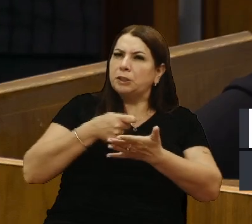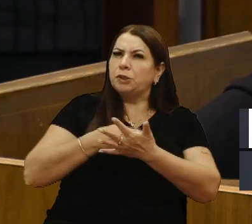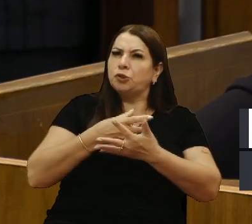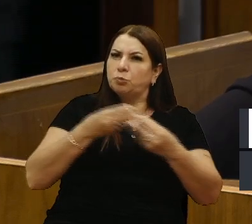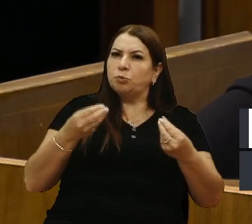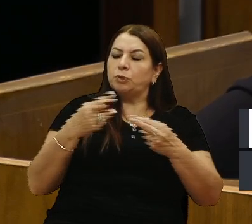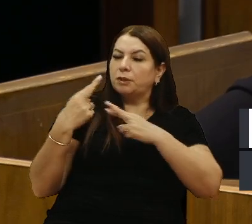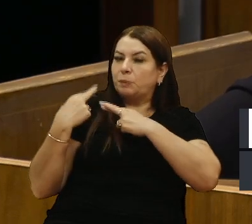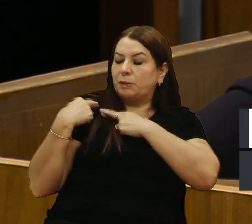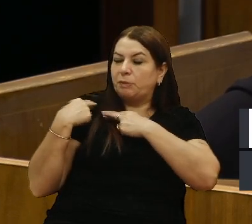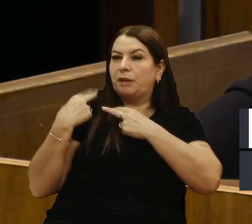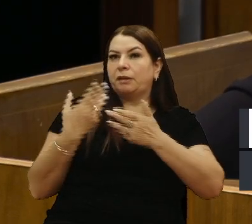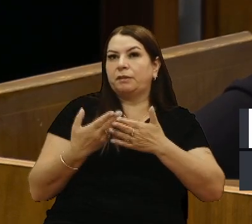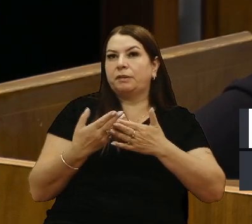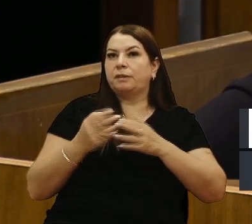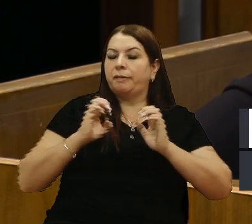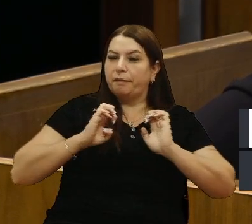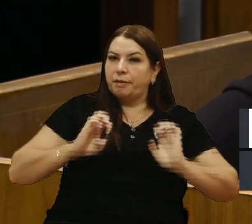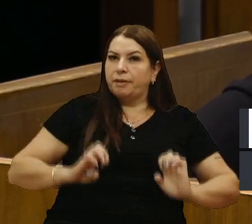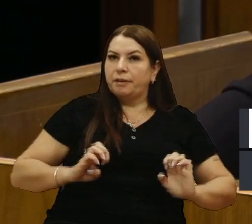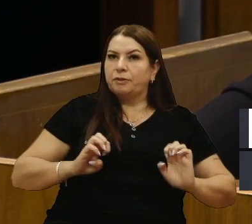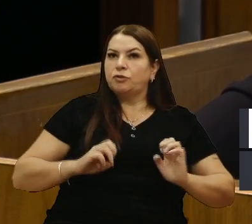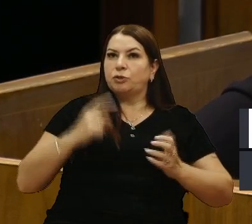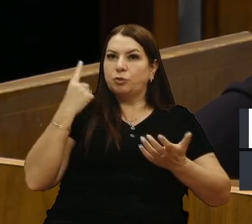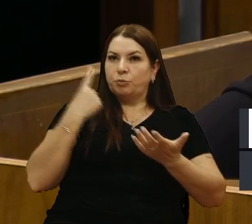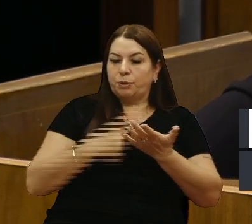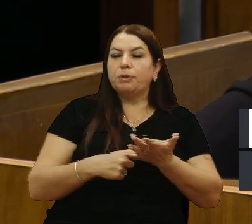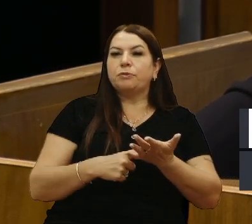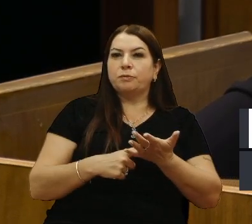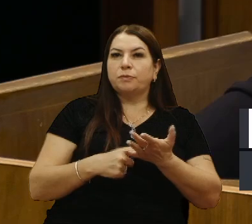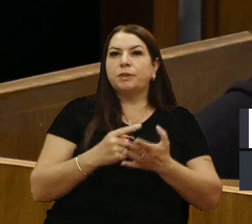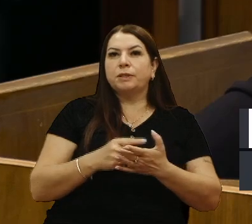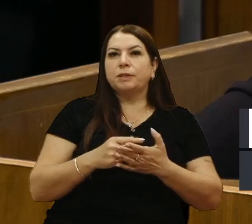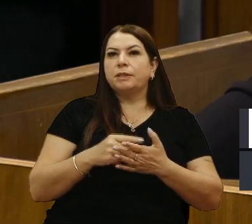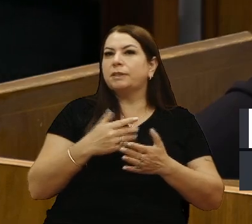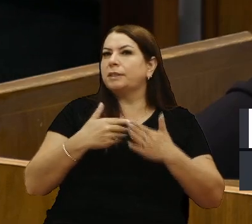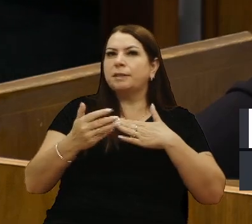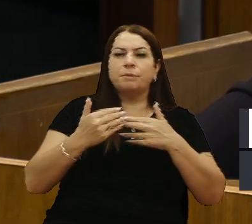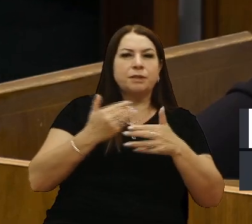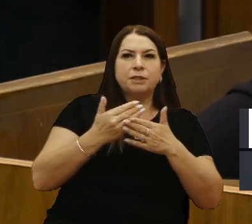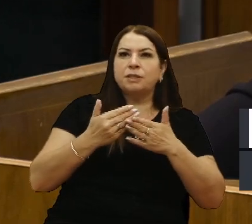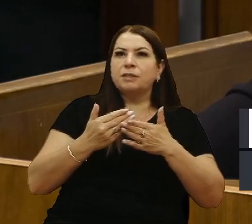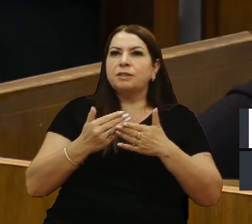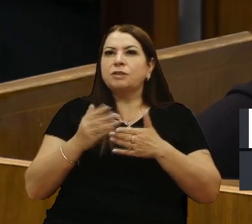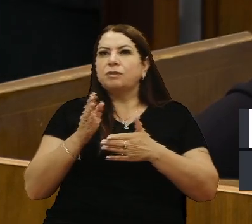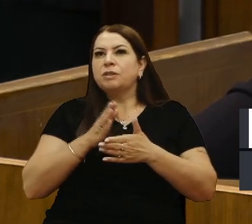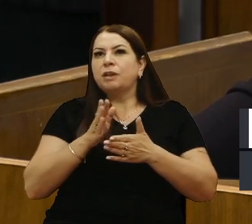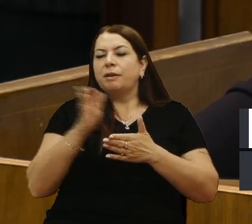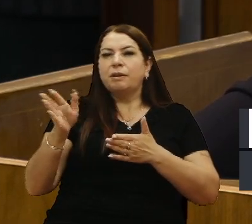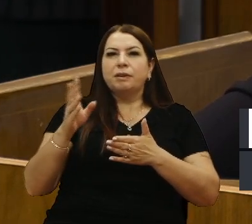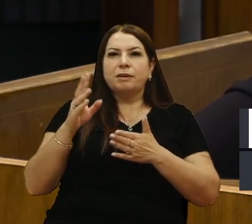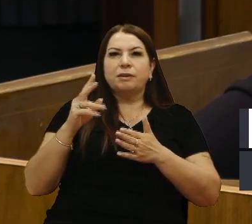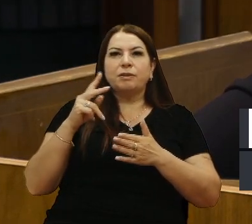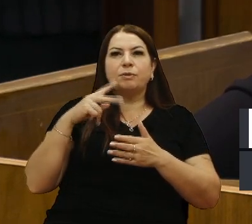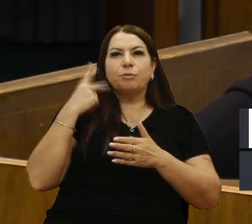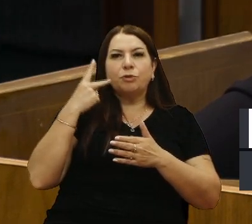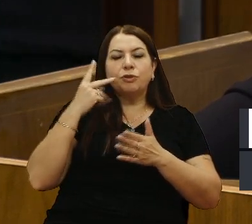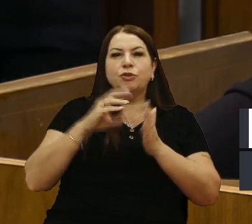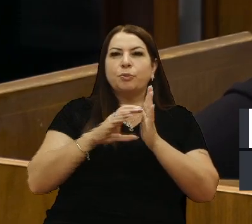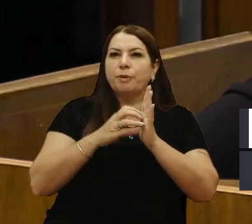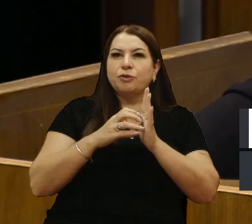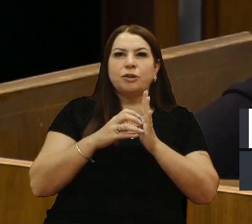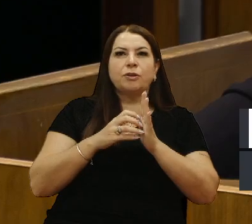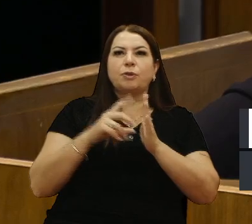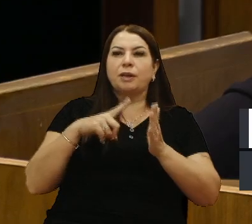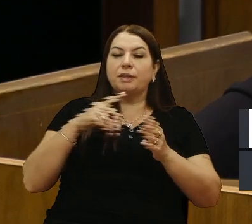muita responsabilidade, ética e comprometimento, independentemente de viés político-partidário. Quem está